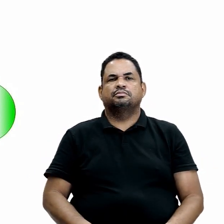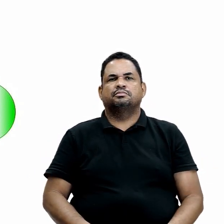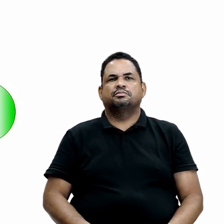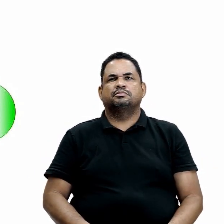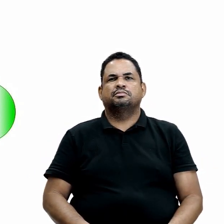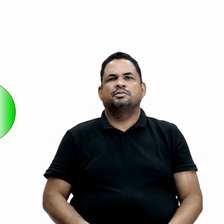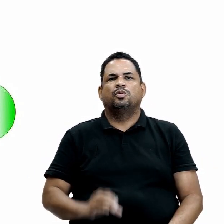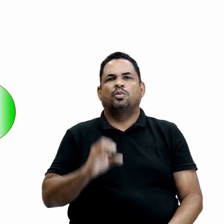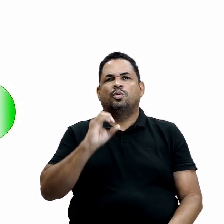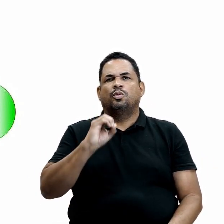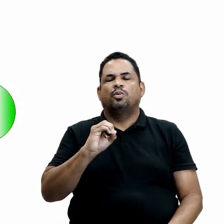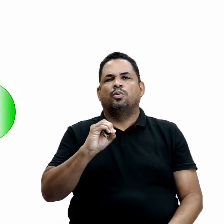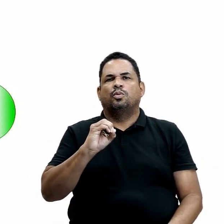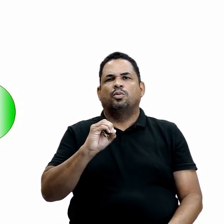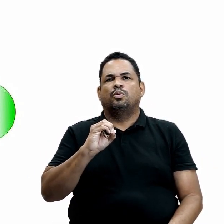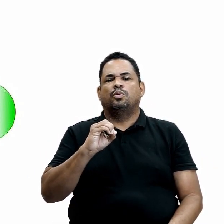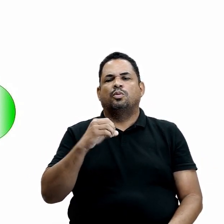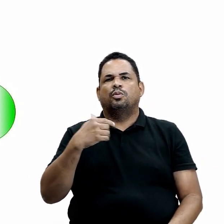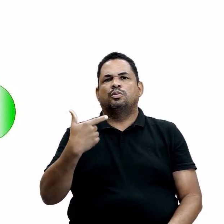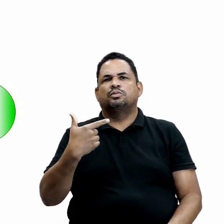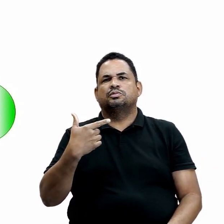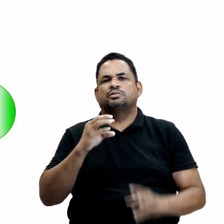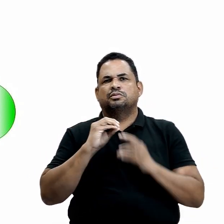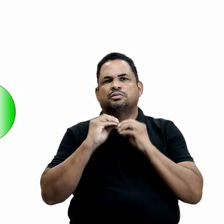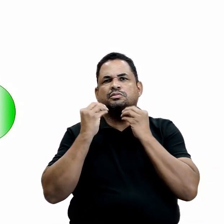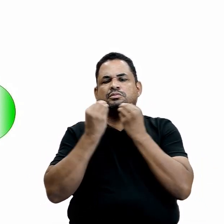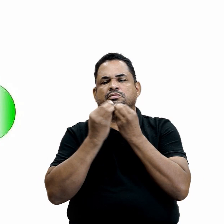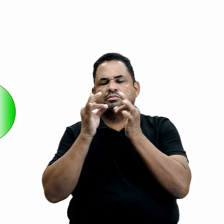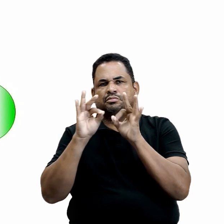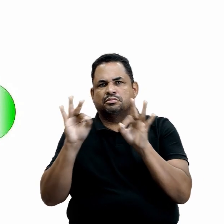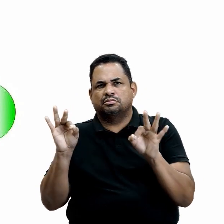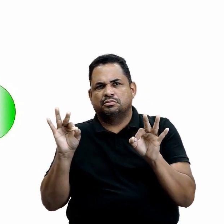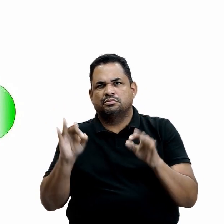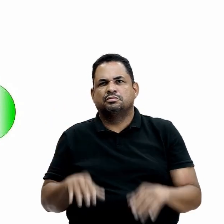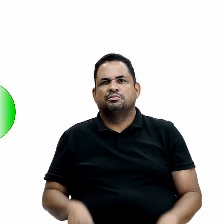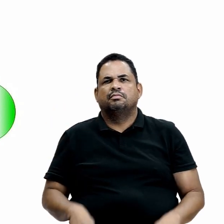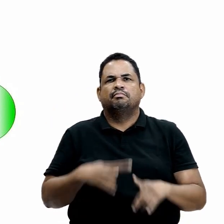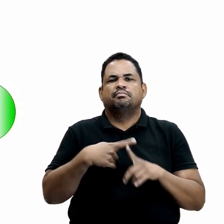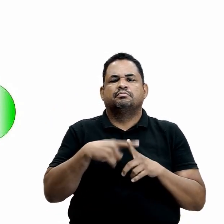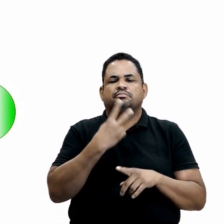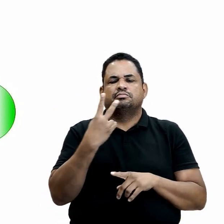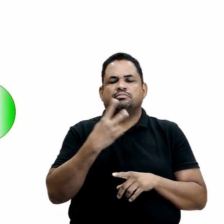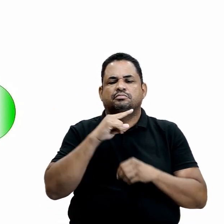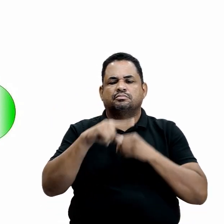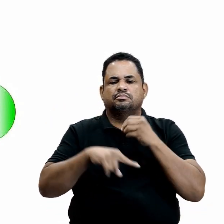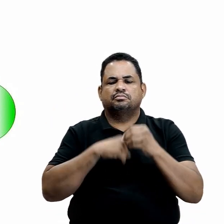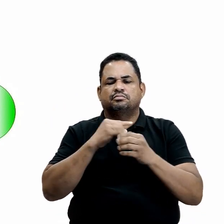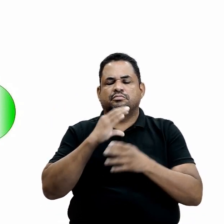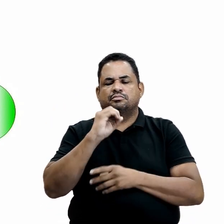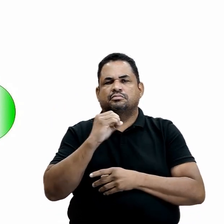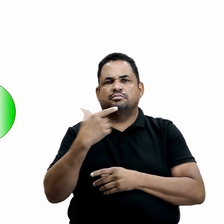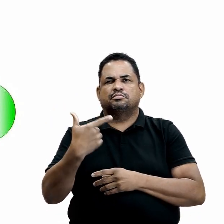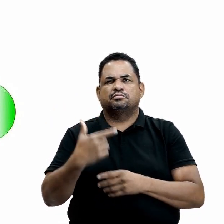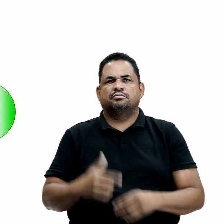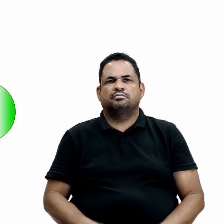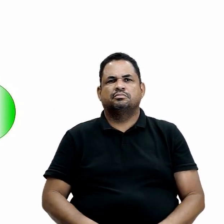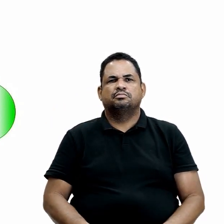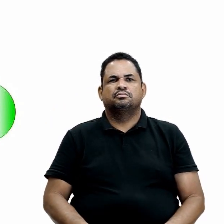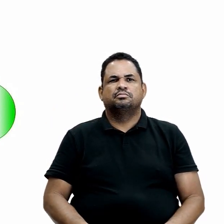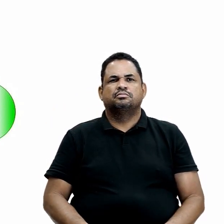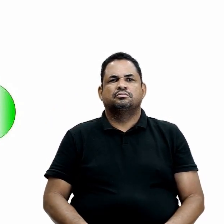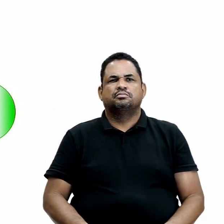oxigênio, ele é uma substância simples, porque são 2 átomos de oxigênio. O